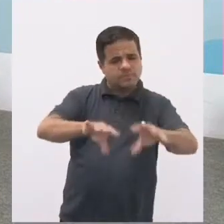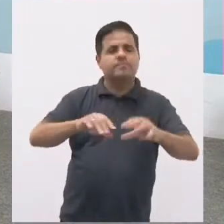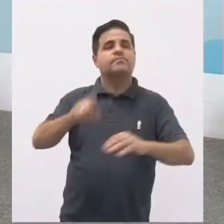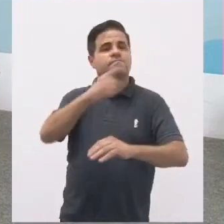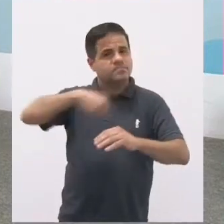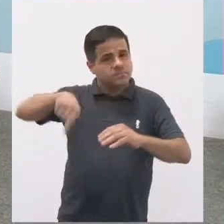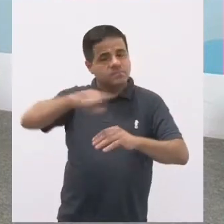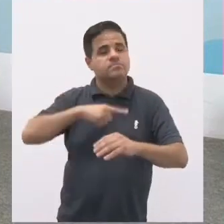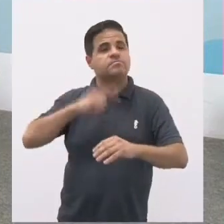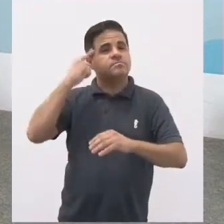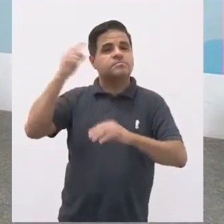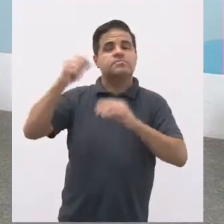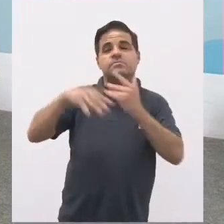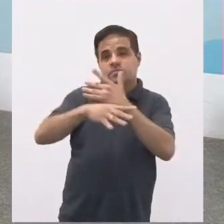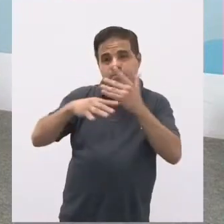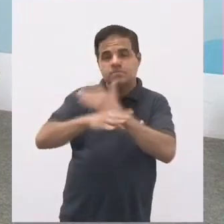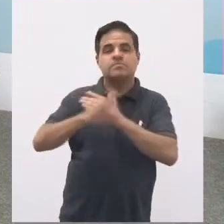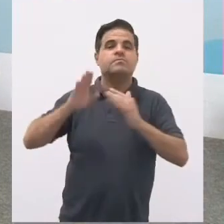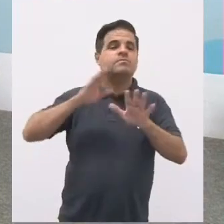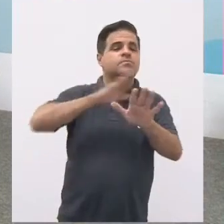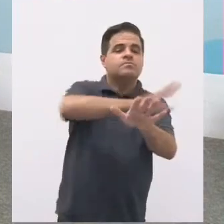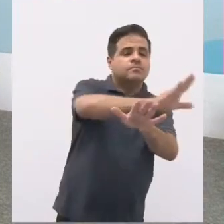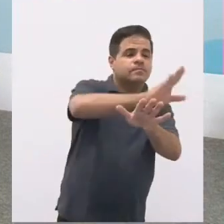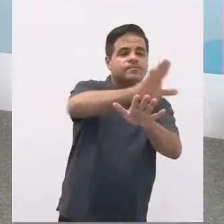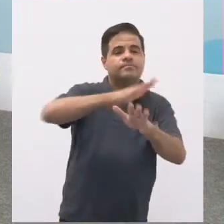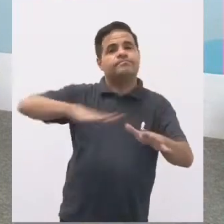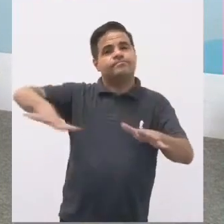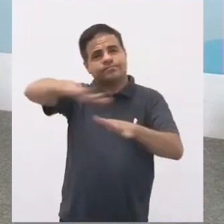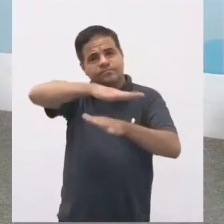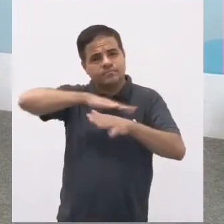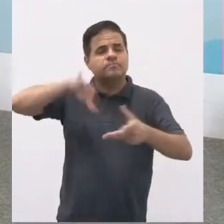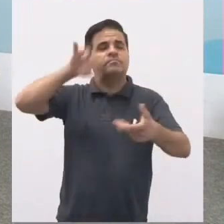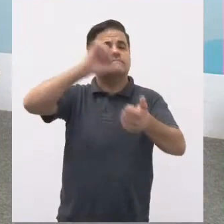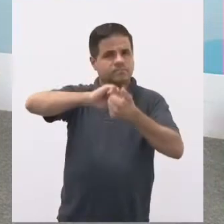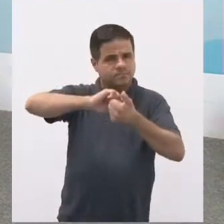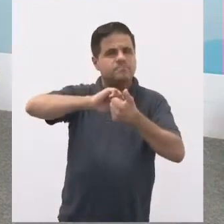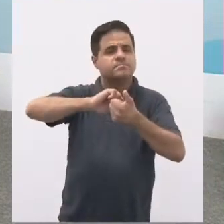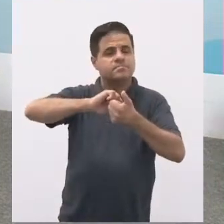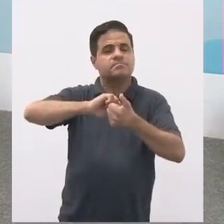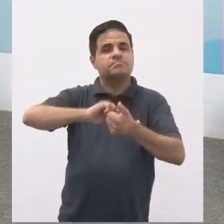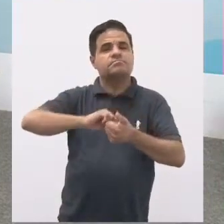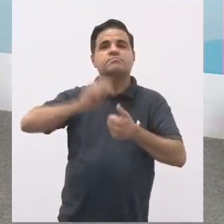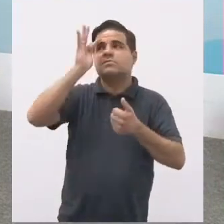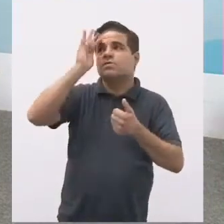modo que nós conhecemos. Isso transcende um pouquinho esse aspecto da qualidade, um pouco mais assim